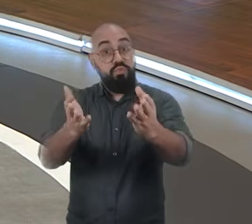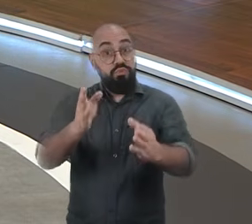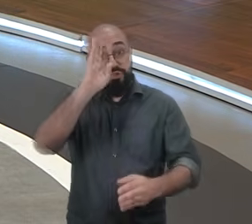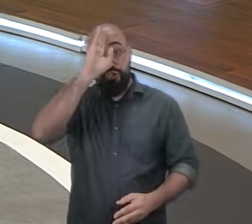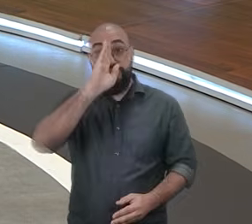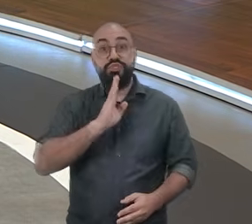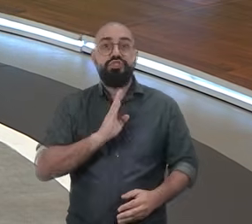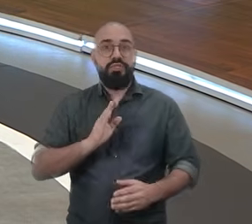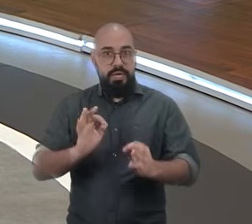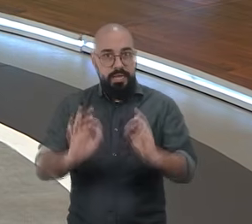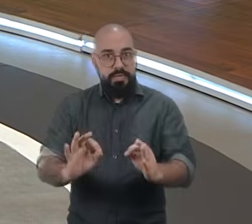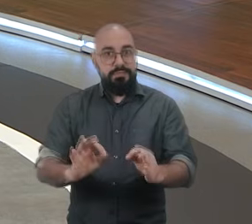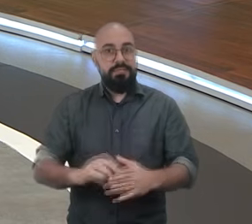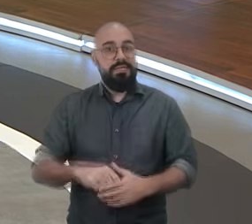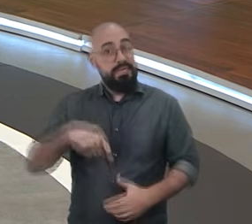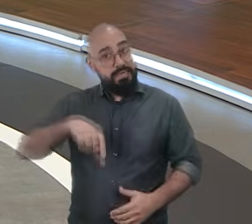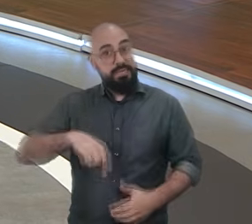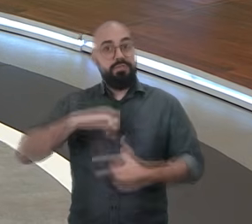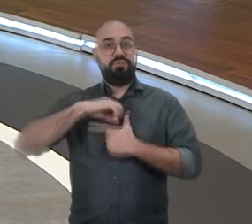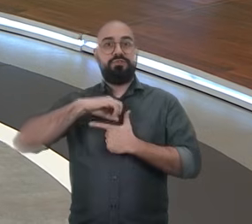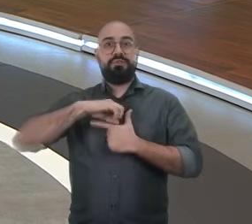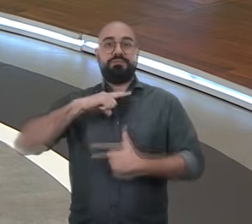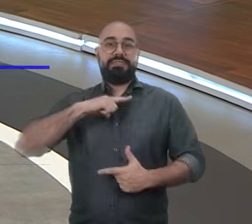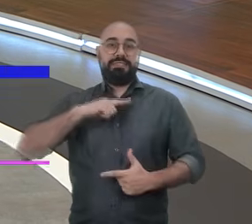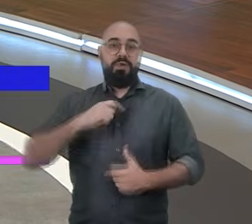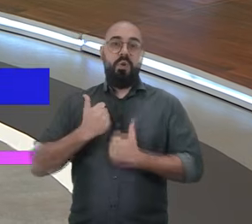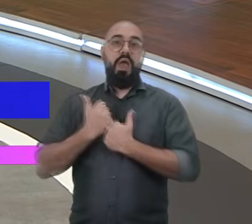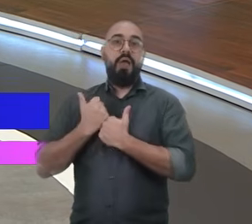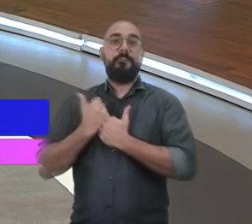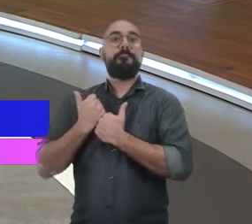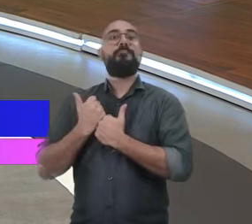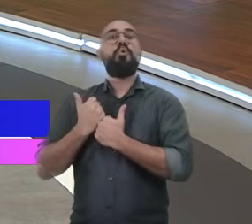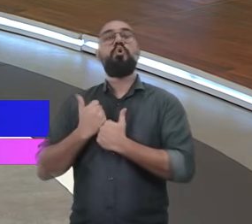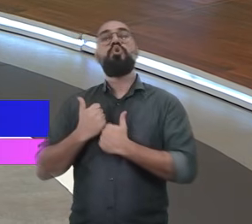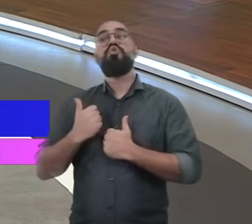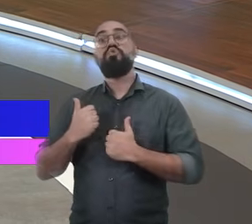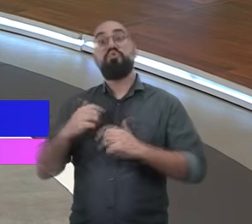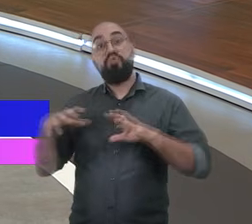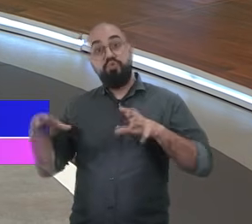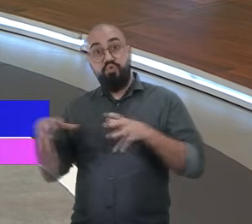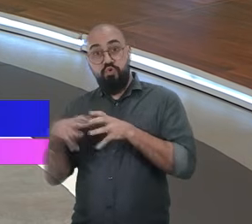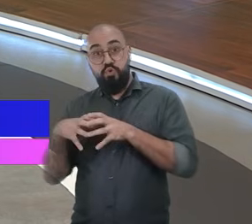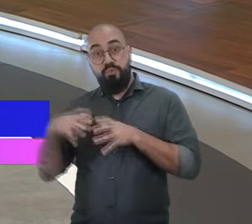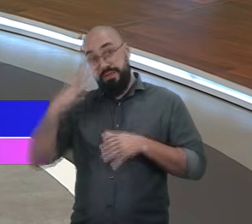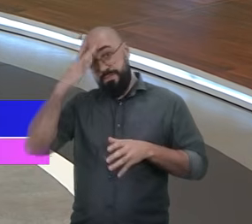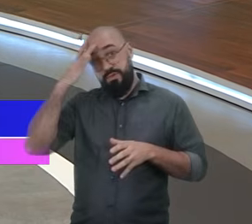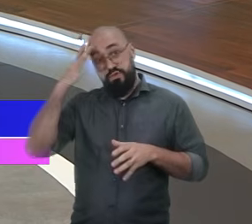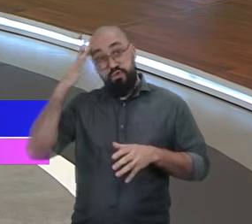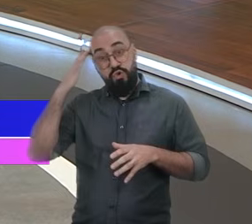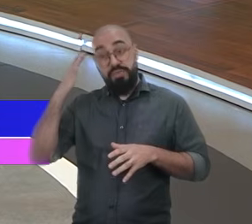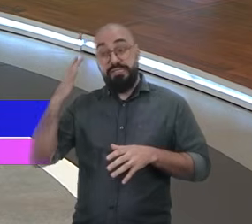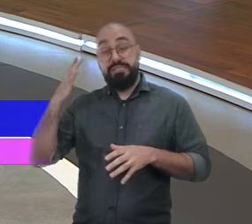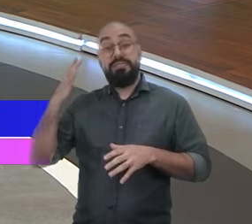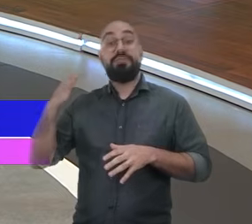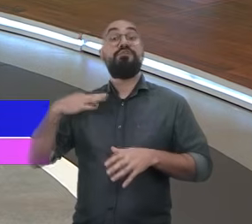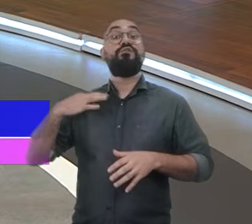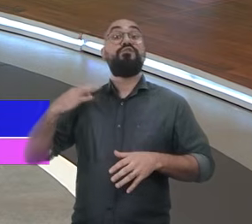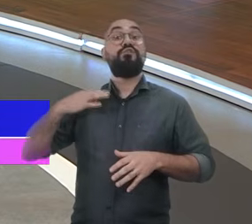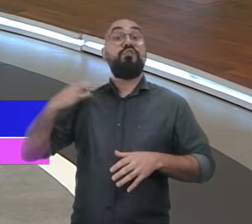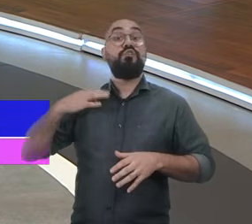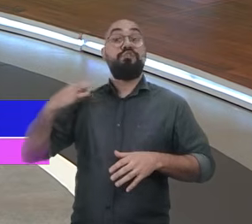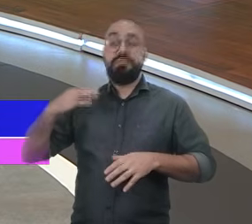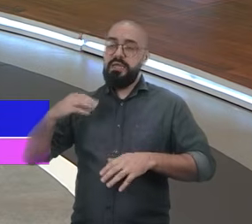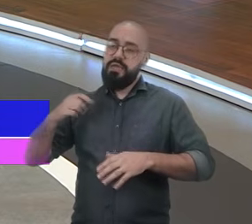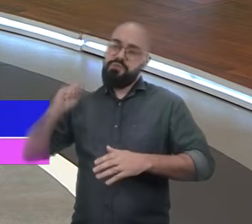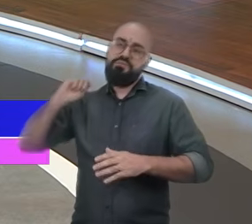casa gratuitamente, porque aqui no Novo Tempo nós temos o apoio, o suporte dos Anjos da Esperança. Eles são fundamentais para